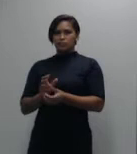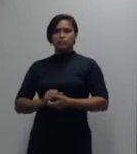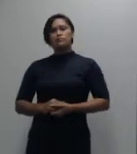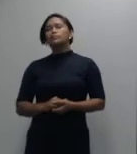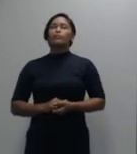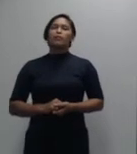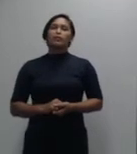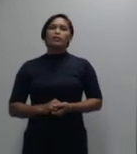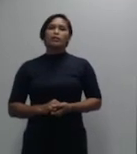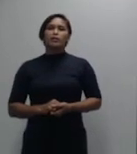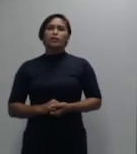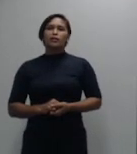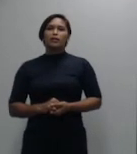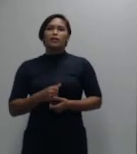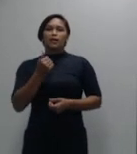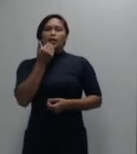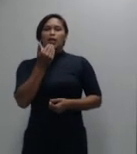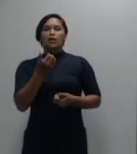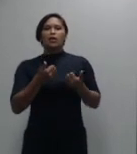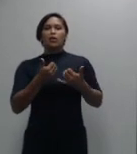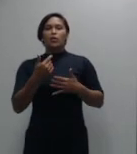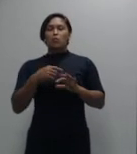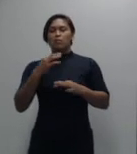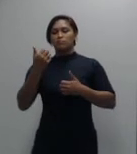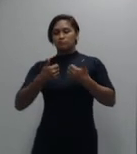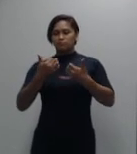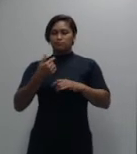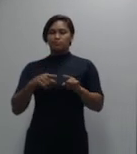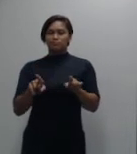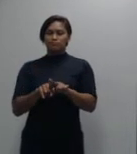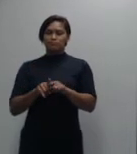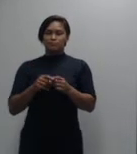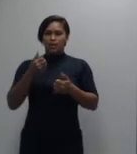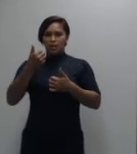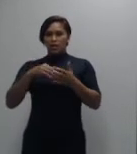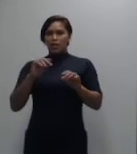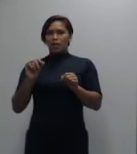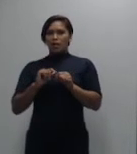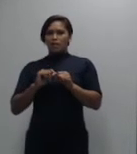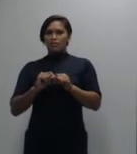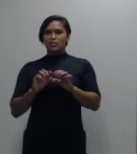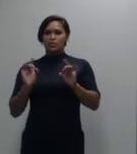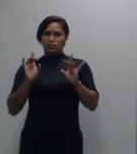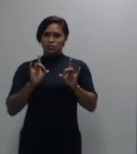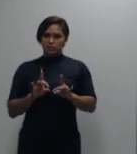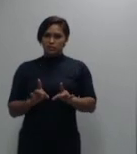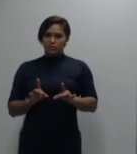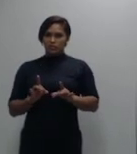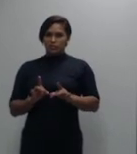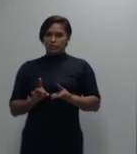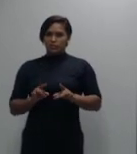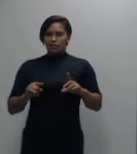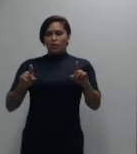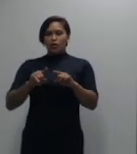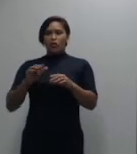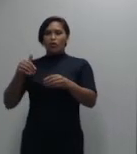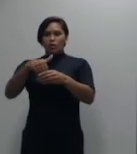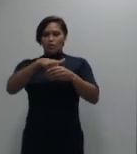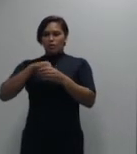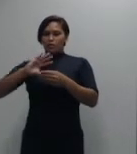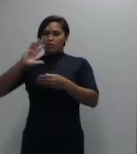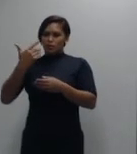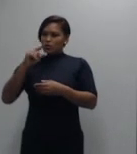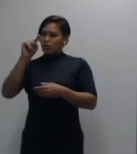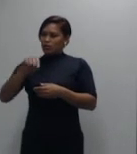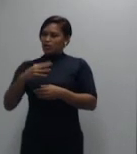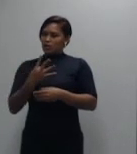neuro conversas as razões que levaram ao fazer o destaque o pois eu acordo o embargado é